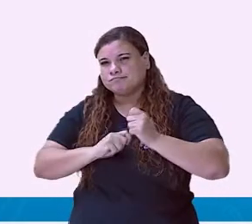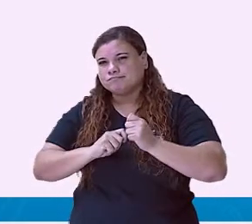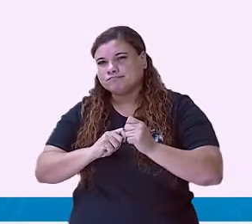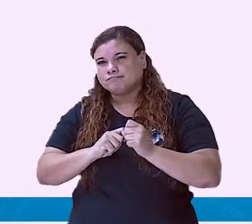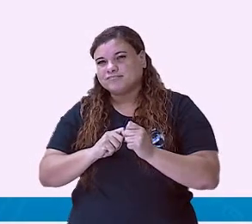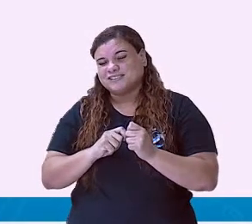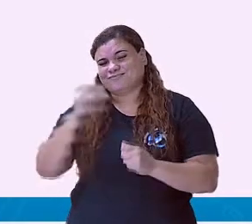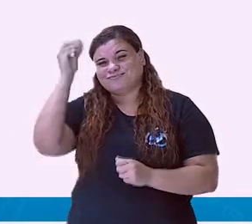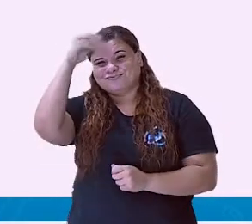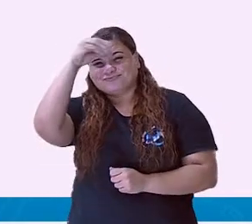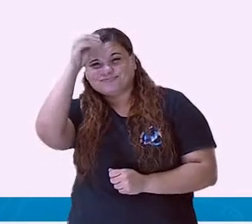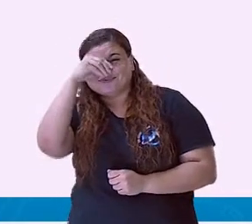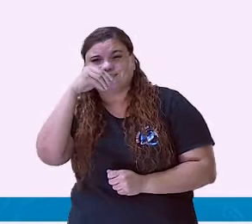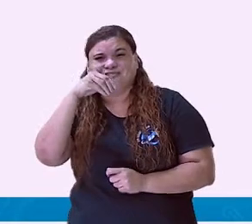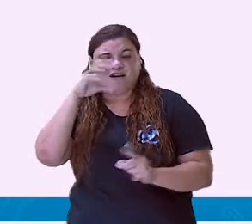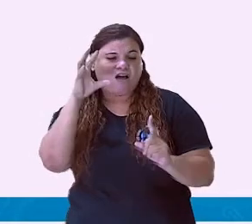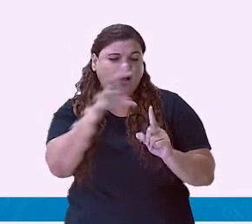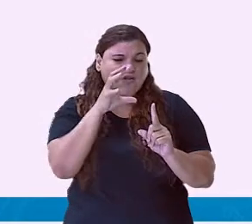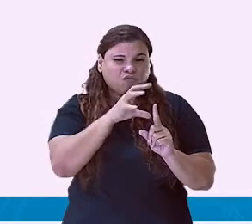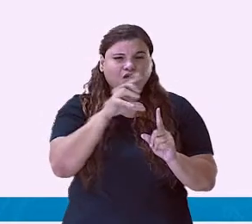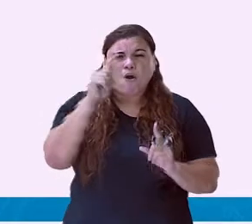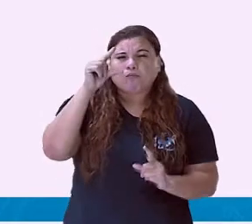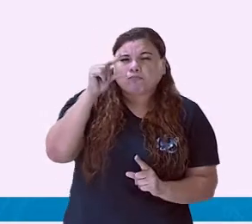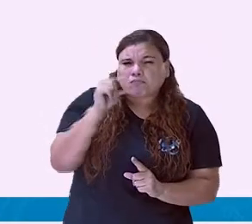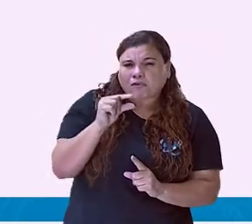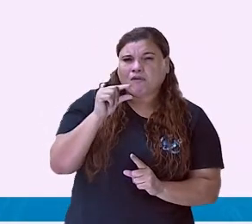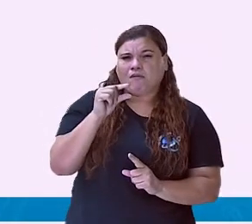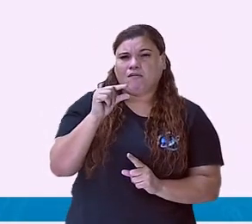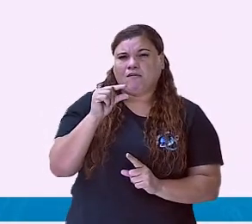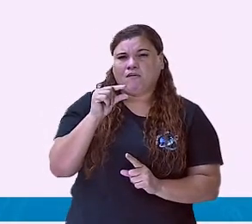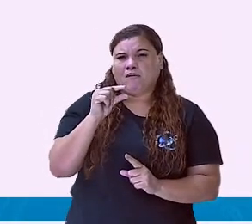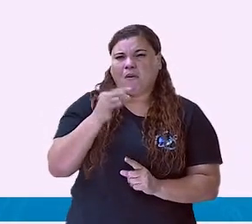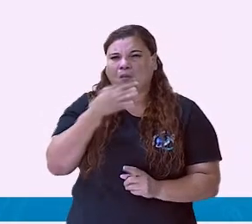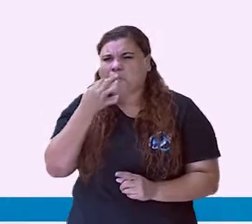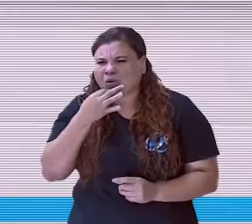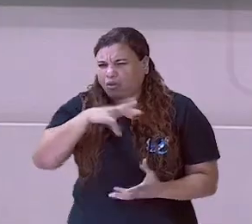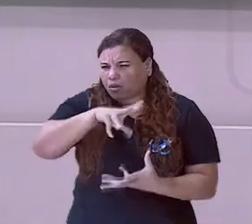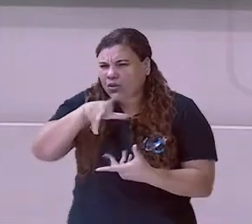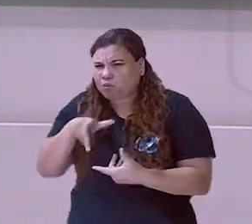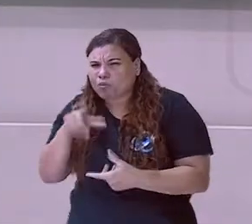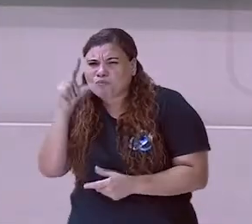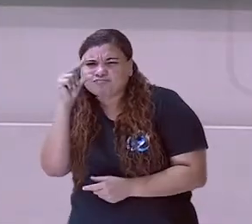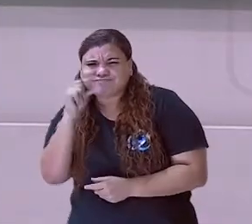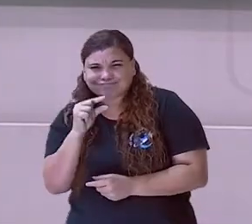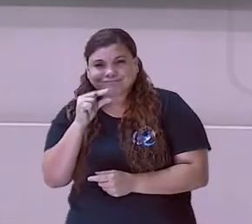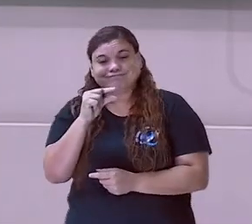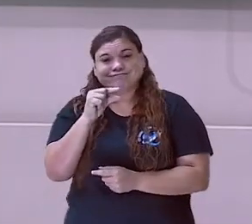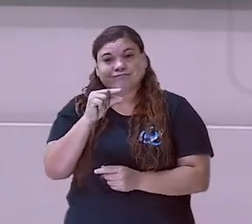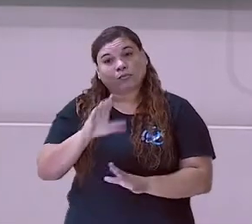influência nas decisões mundiais. Então, o mundo foi dividido assim.